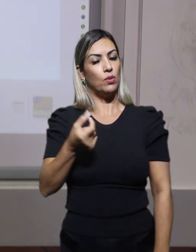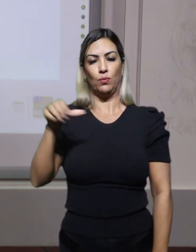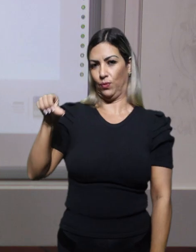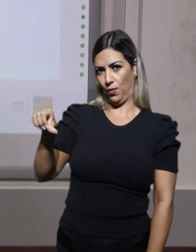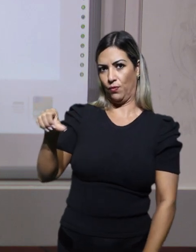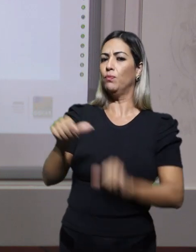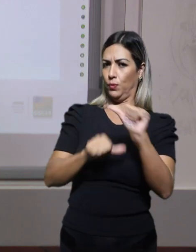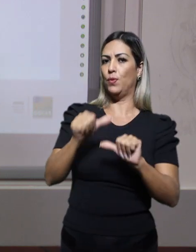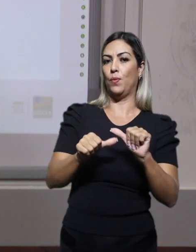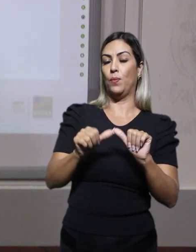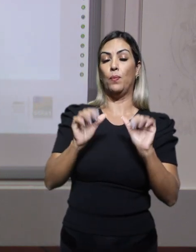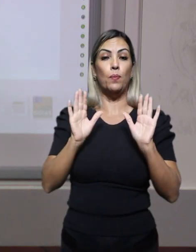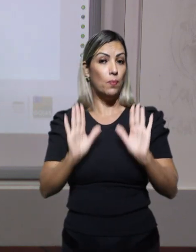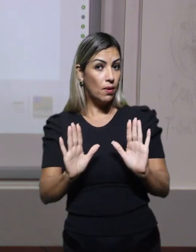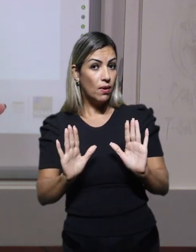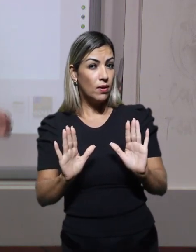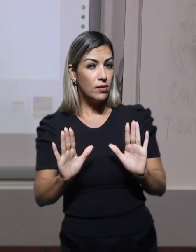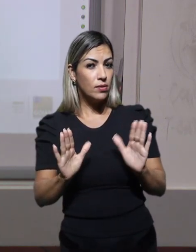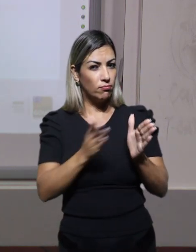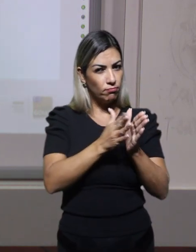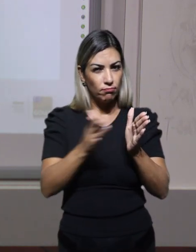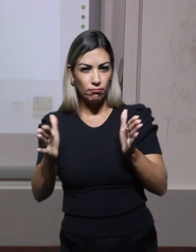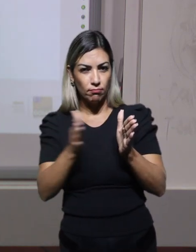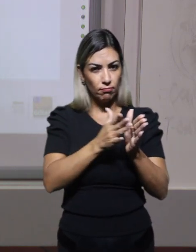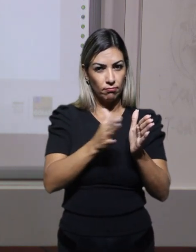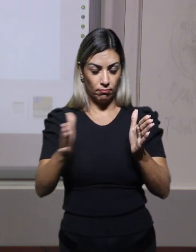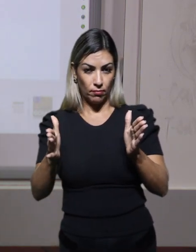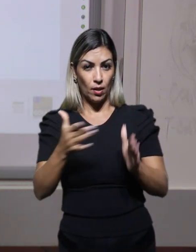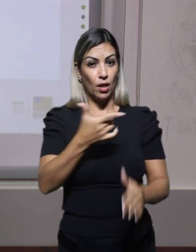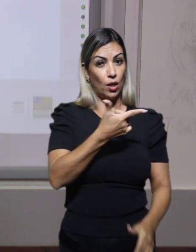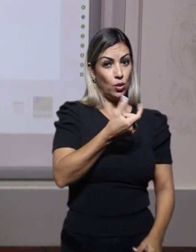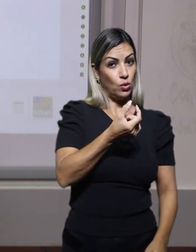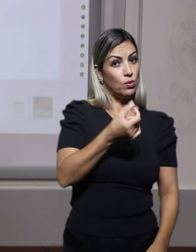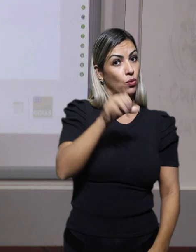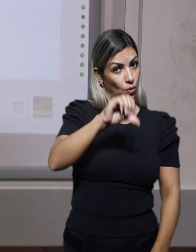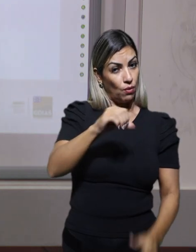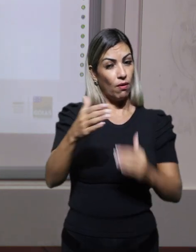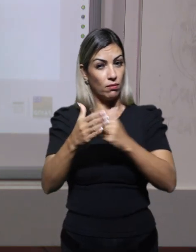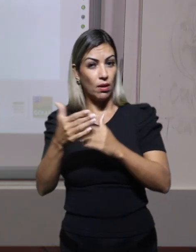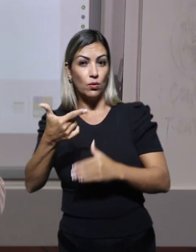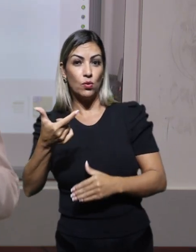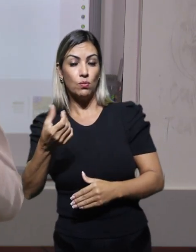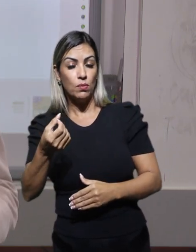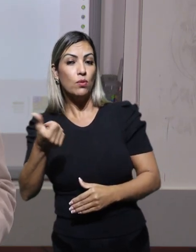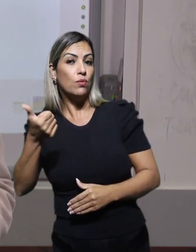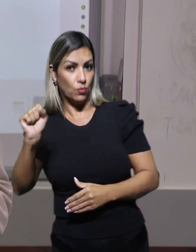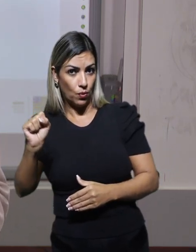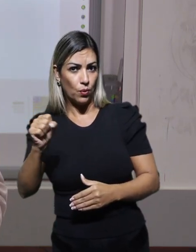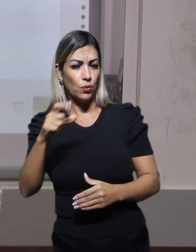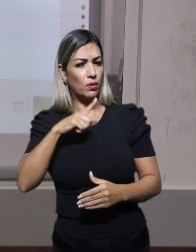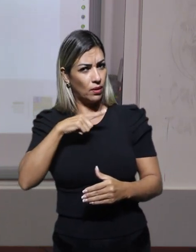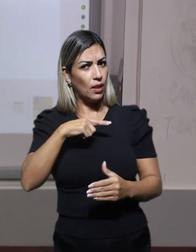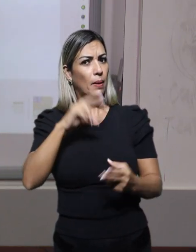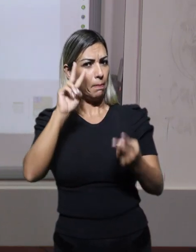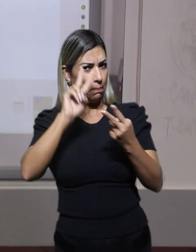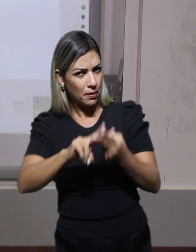2009. Porém, entre 2009 e 2018, para que houvesse a punição de